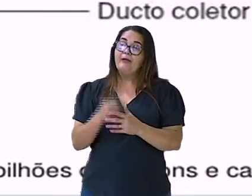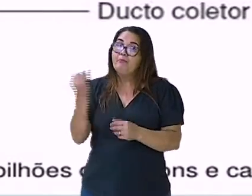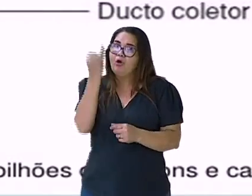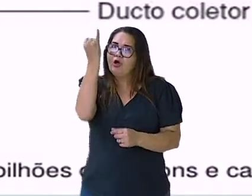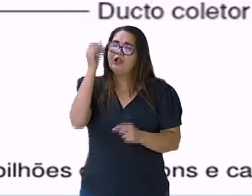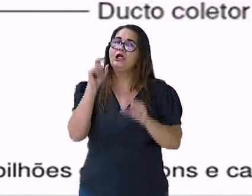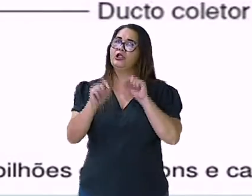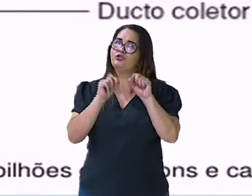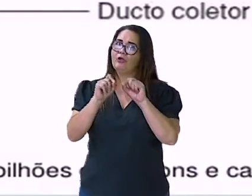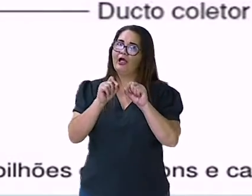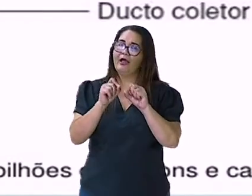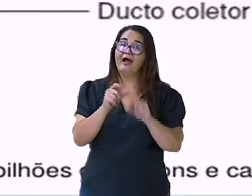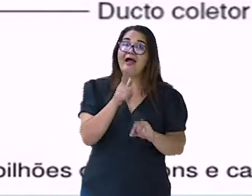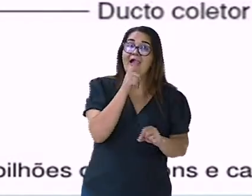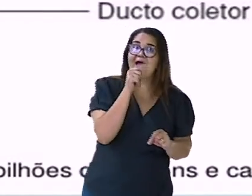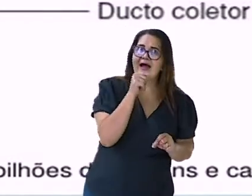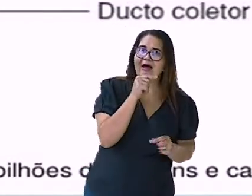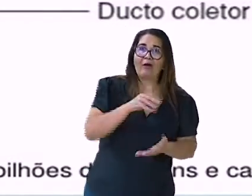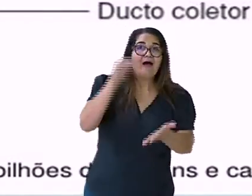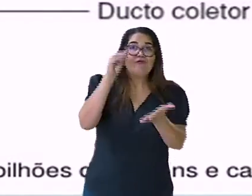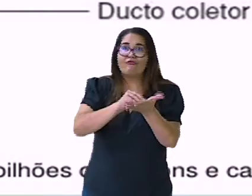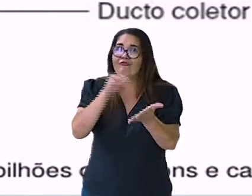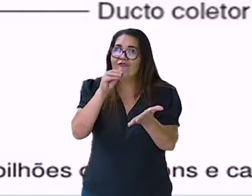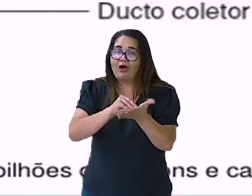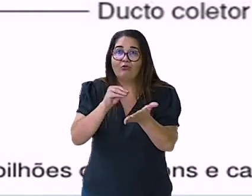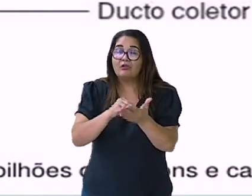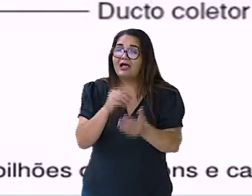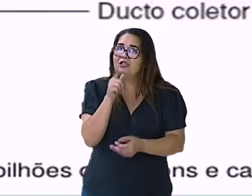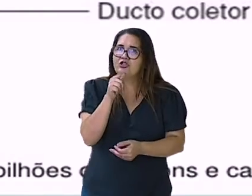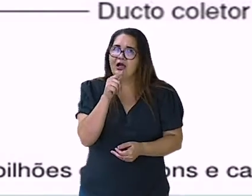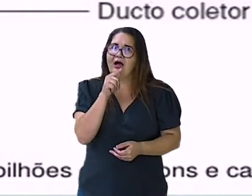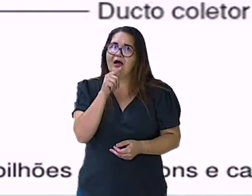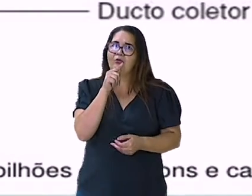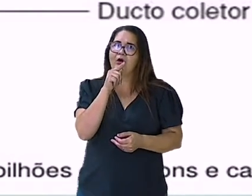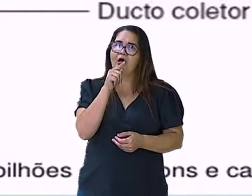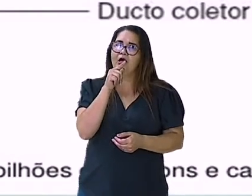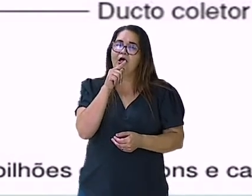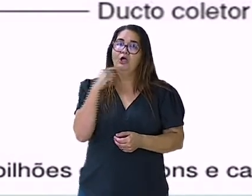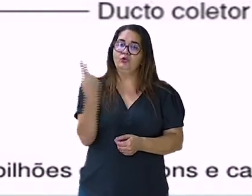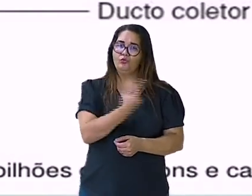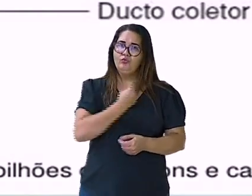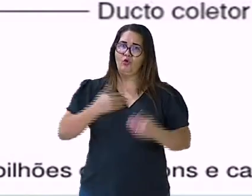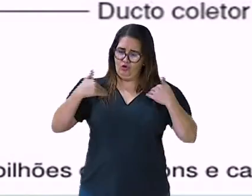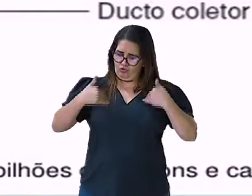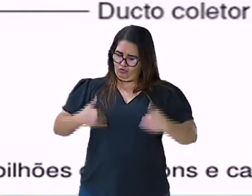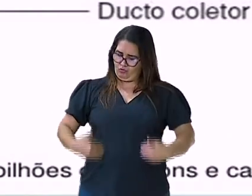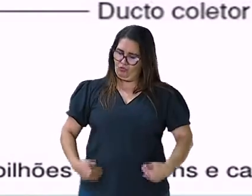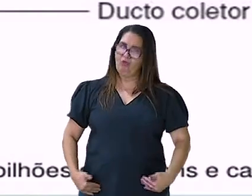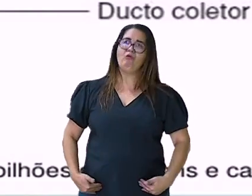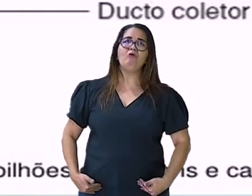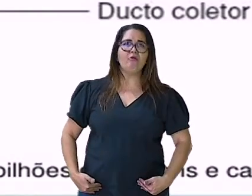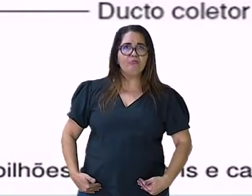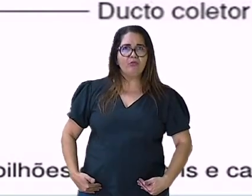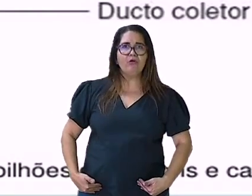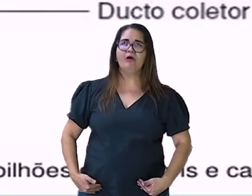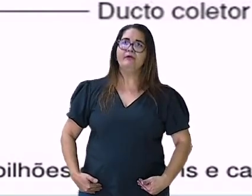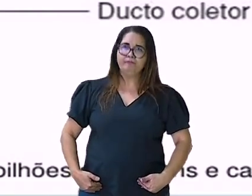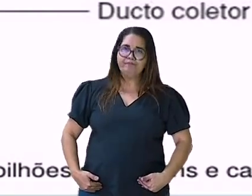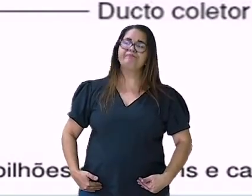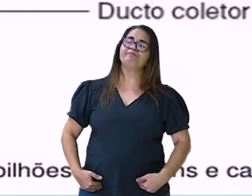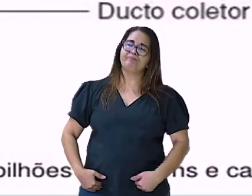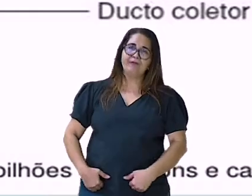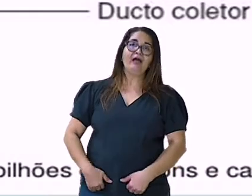excesso de excretas que não são eliminadas, eles vão causando o acúmulo